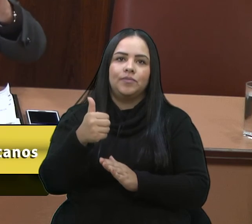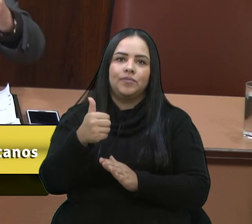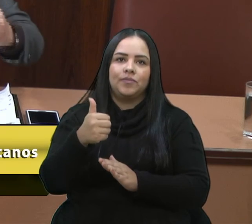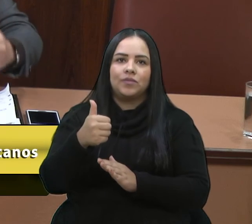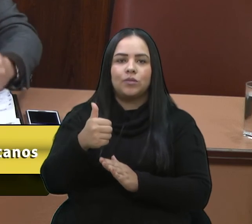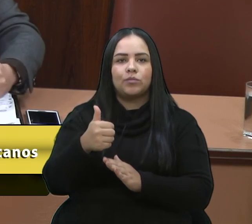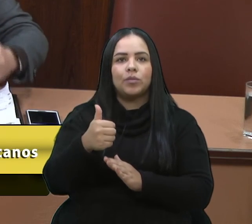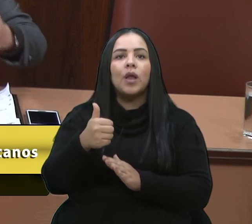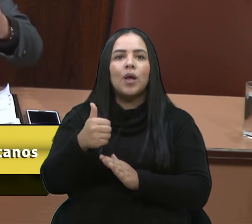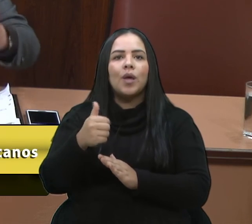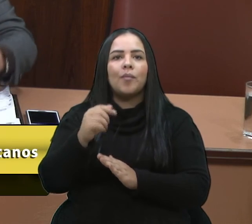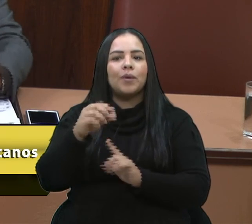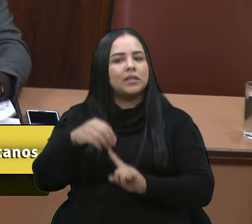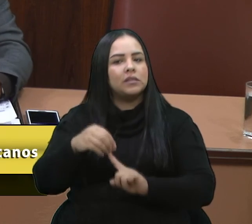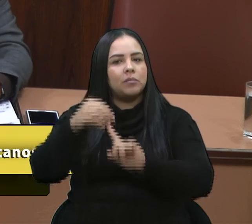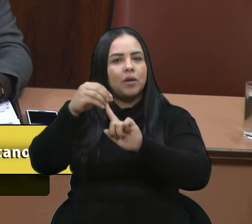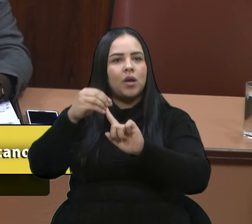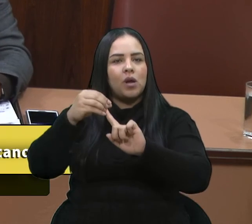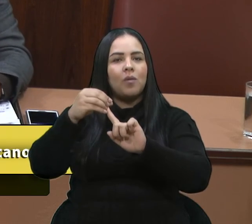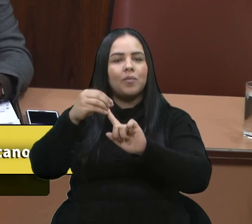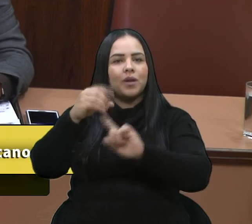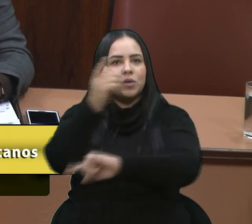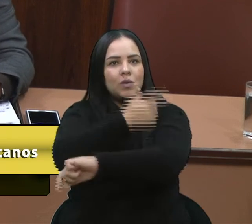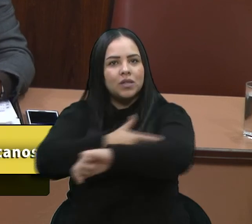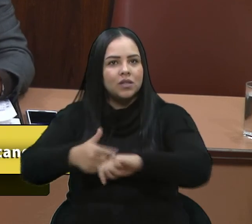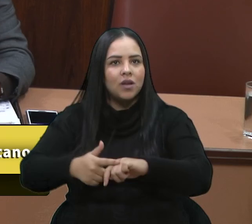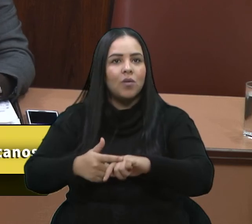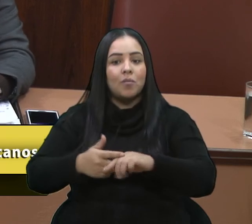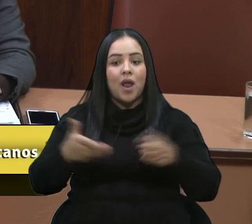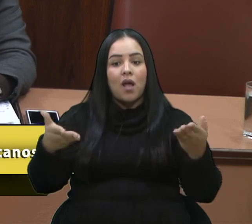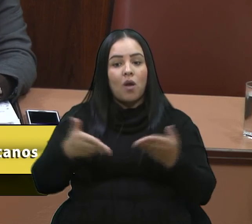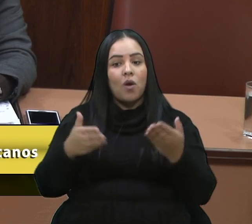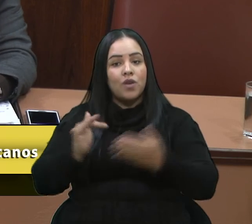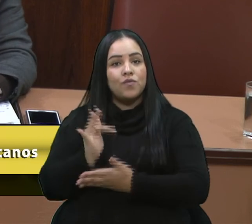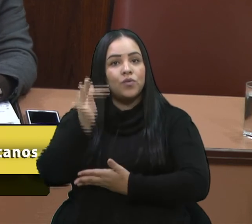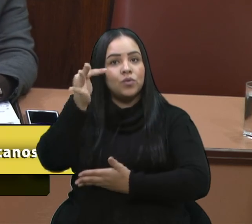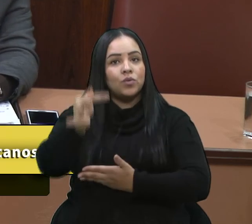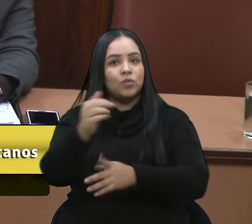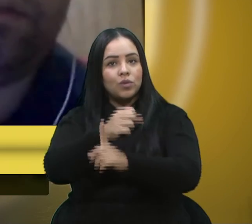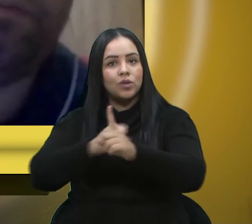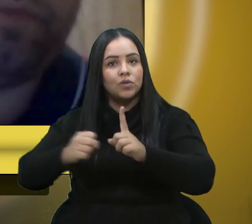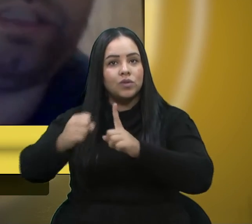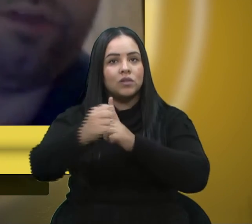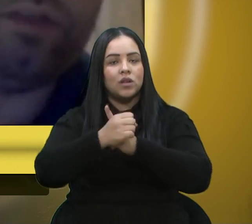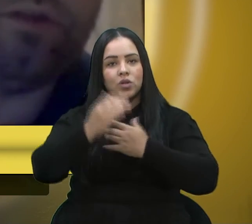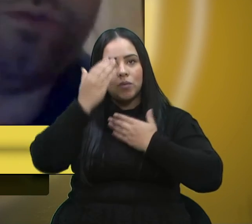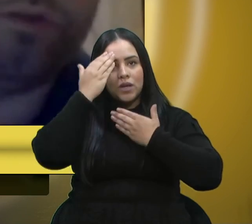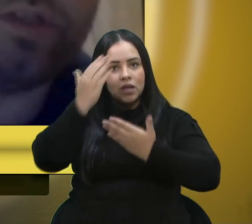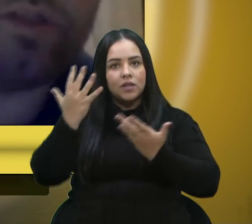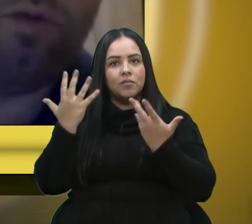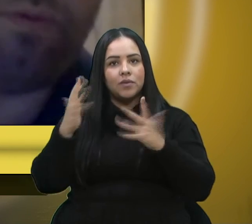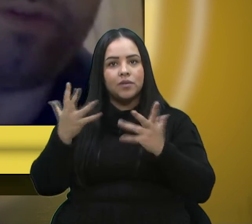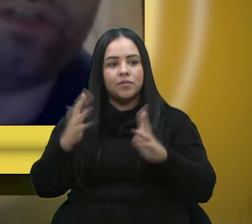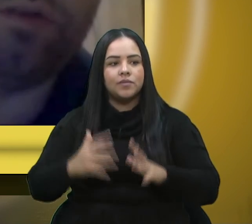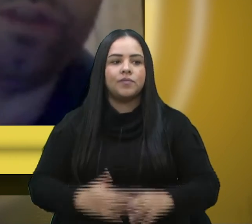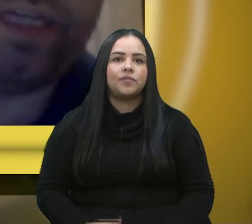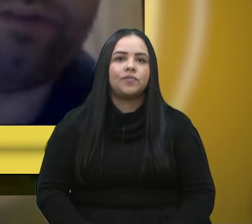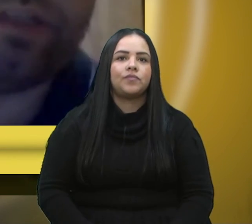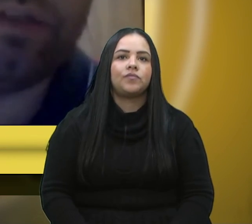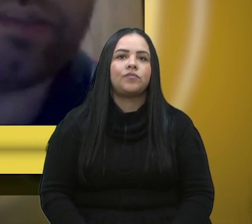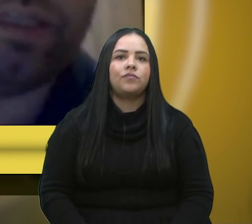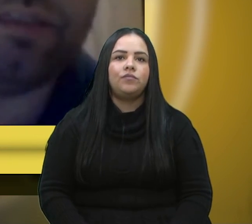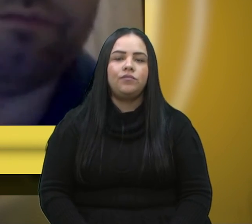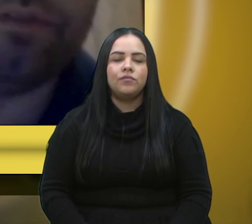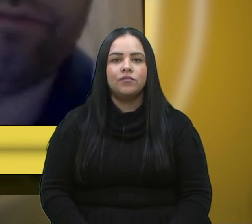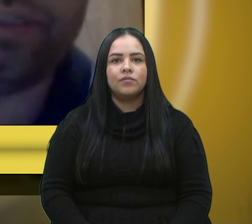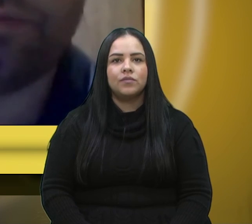para o presente e para o futuro da nossa sociedade. Muito obrigado e parabéns. Obrigado, vereador Fiuza. Desculpa, vereador Moleque, vereadora